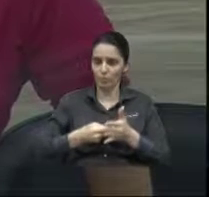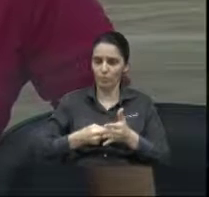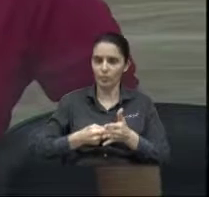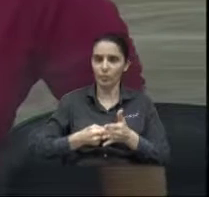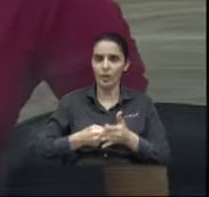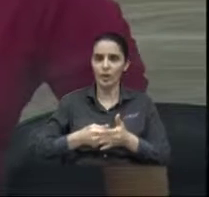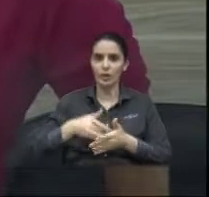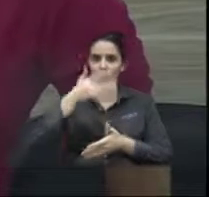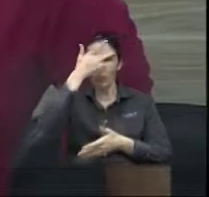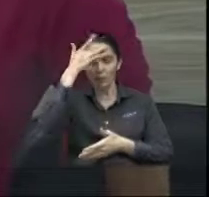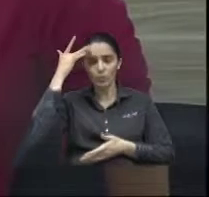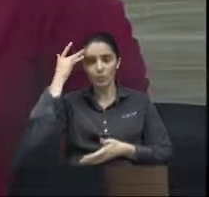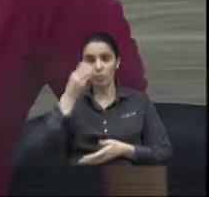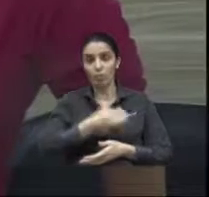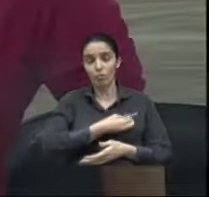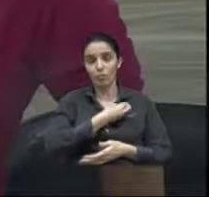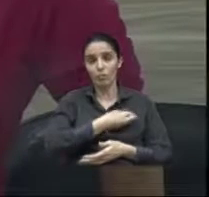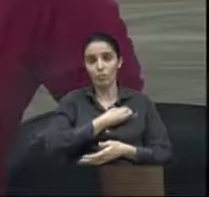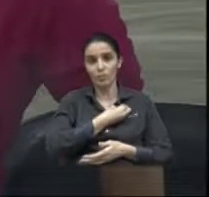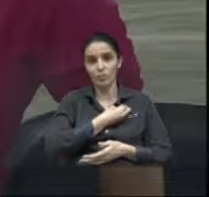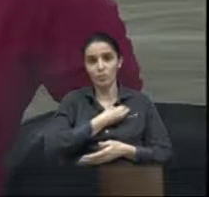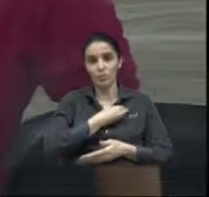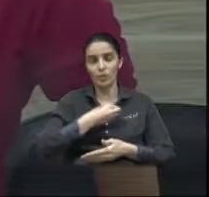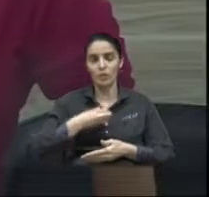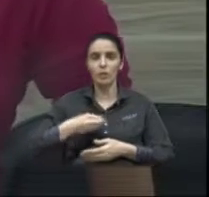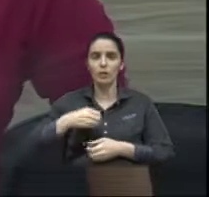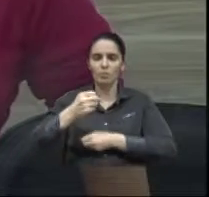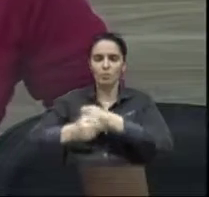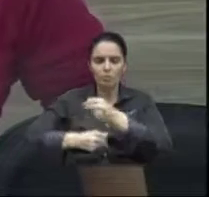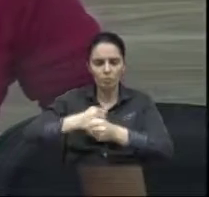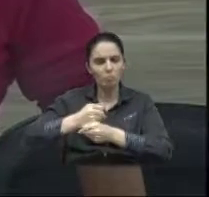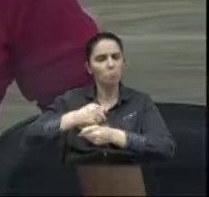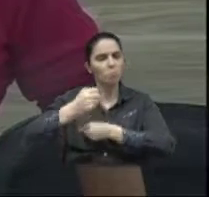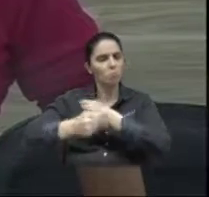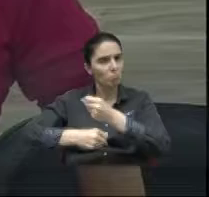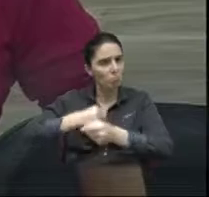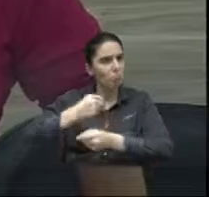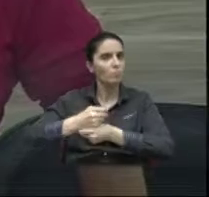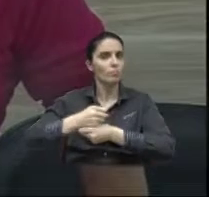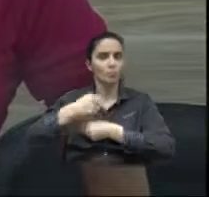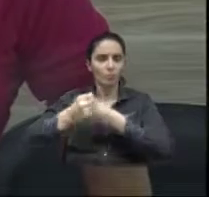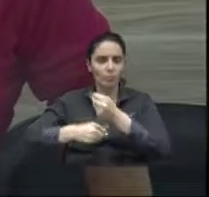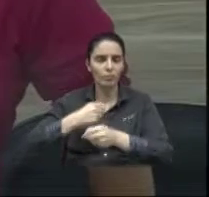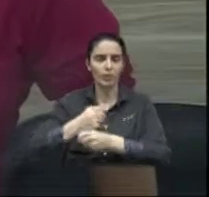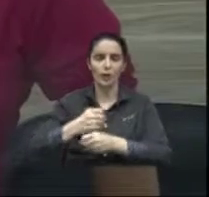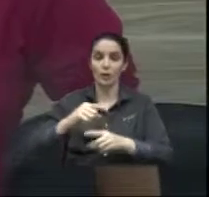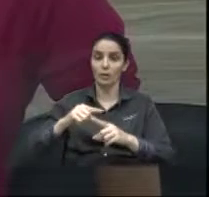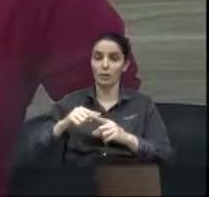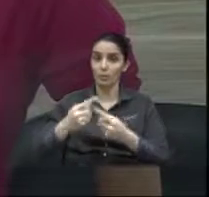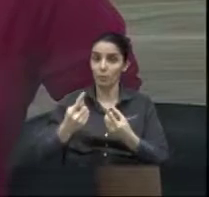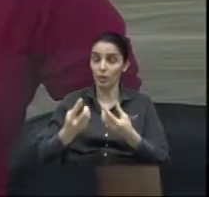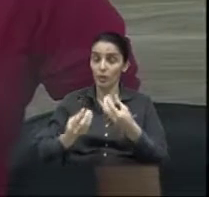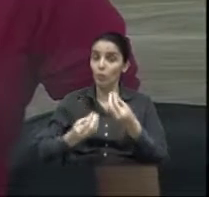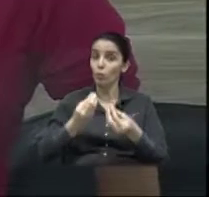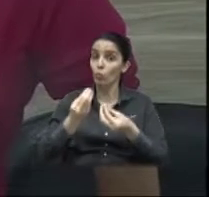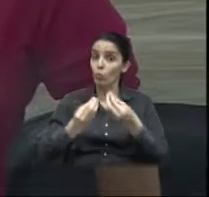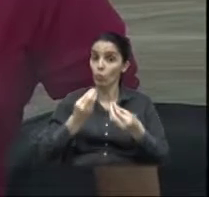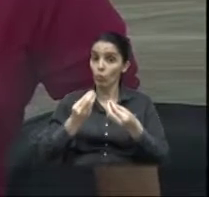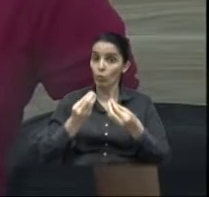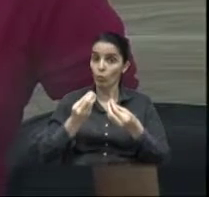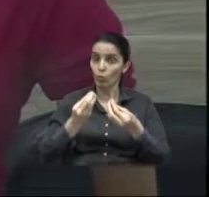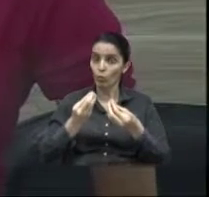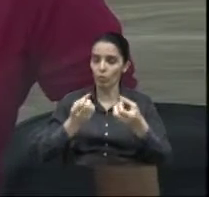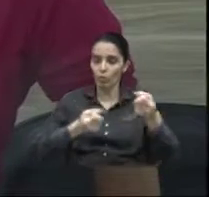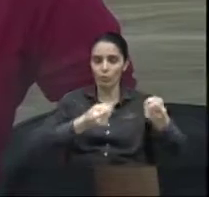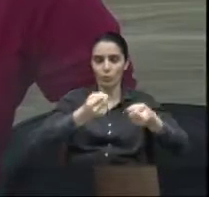e também com o transporte dessas vacinas, a forma correta de se fazer e a